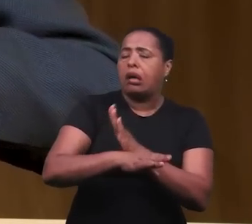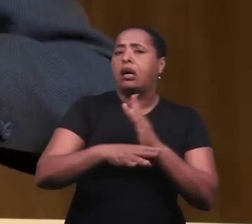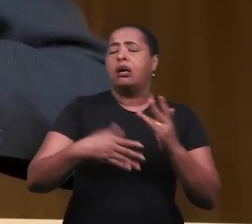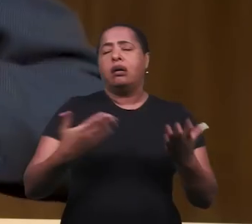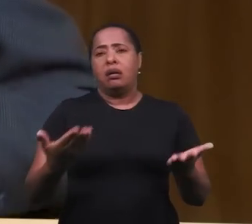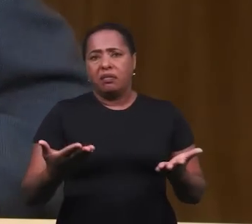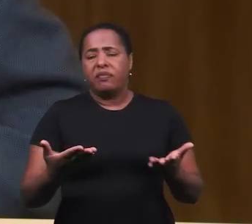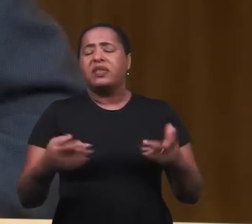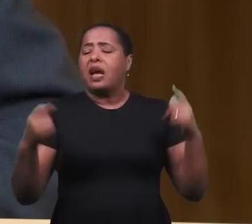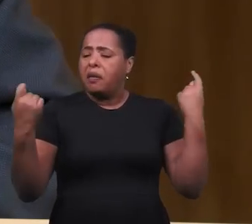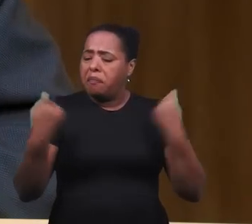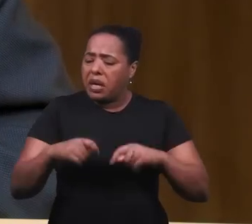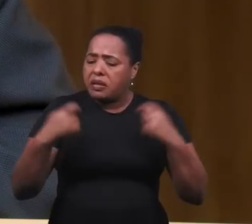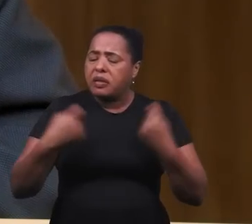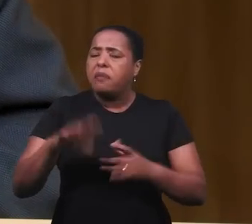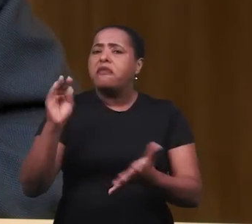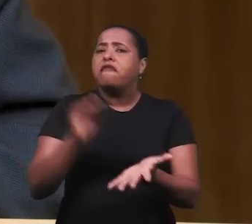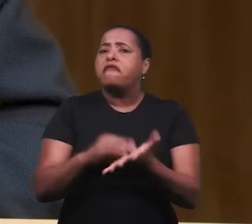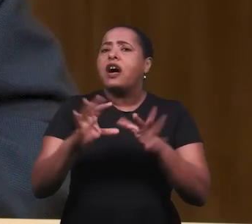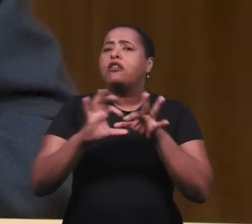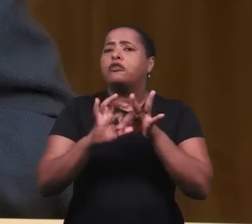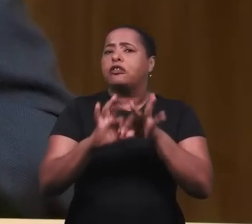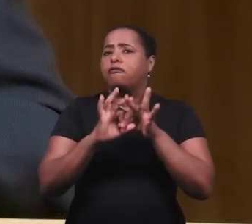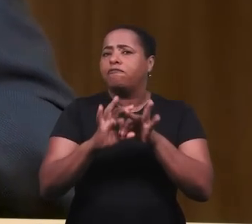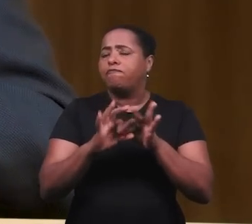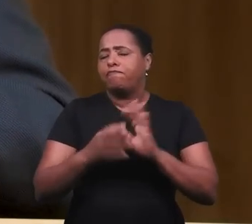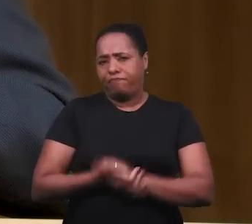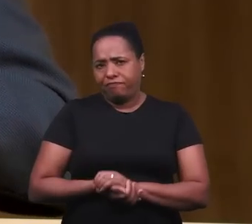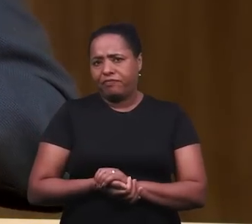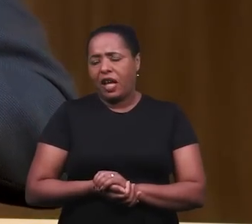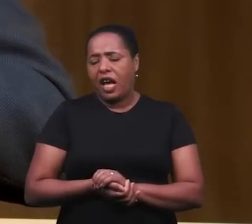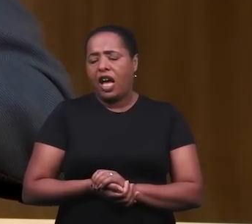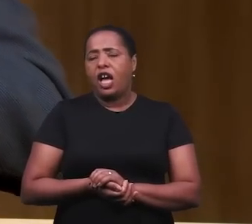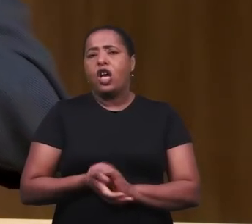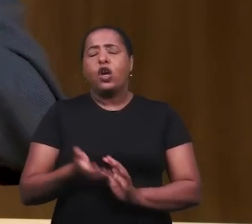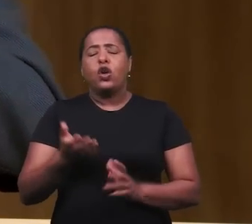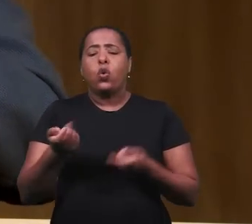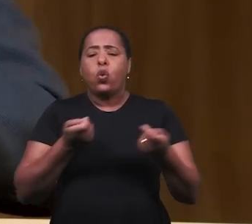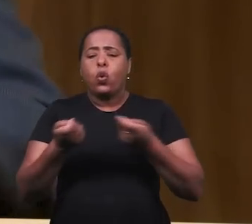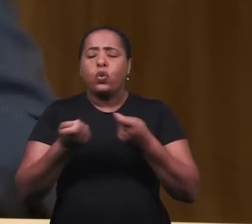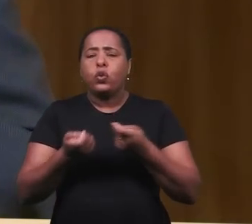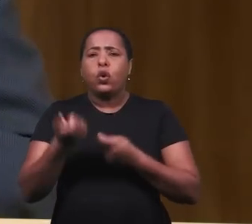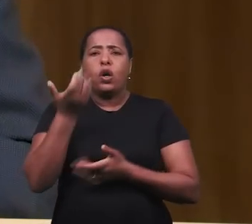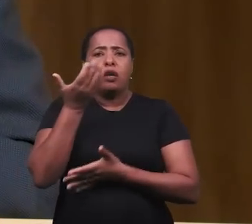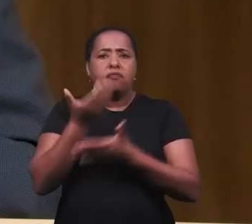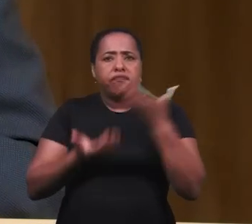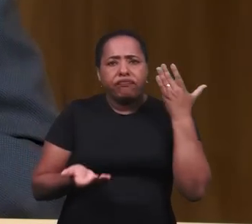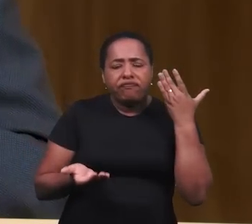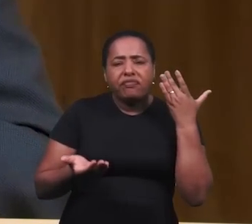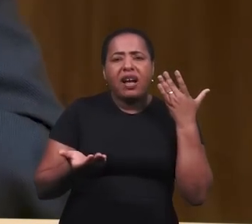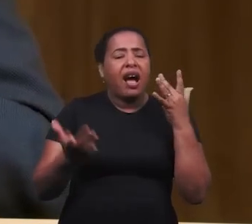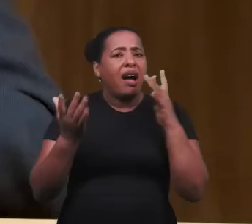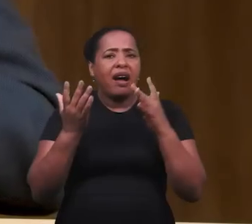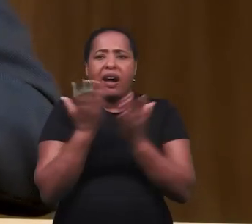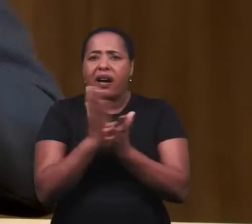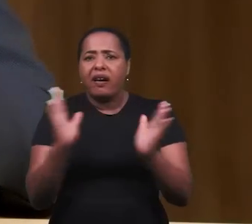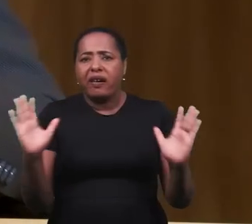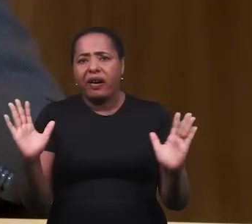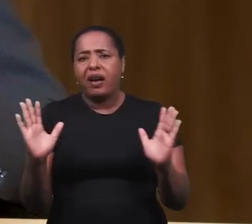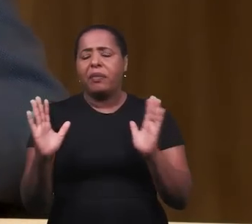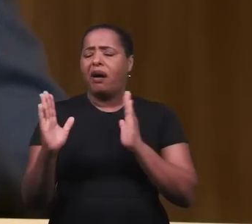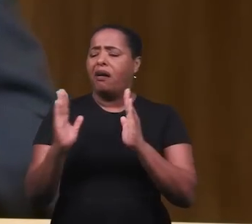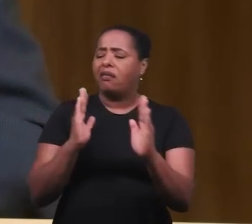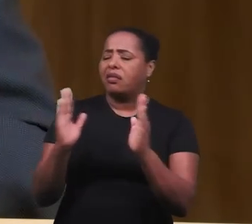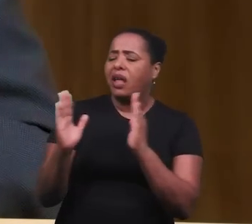que a coisa vai desandando. Você percebe que tá faltando harmonia. E que está perdendo